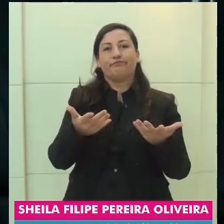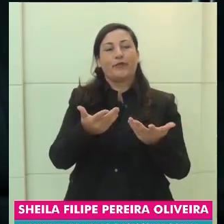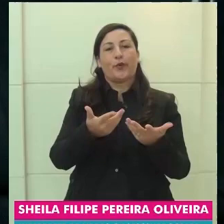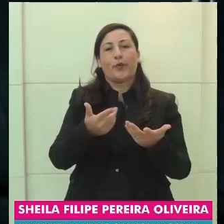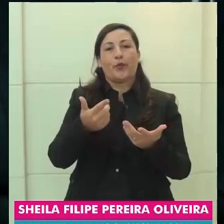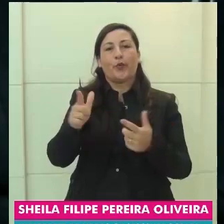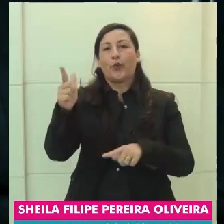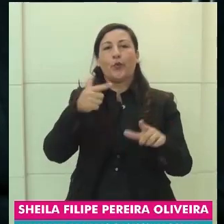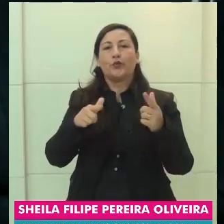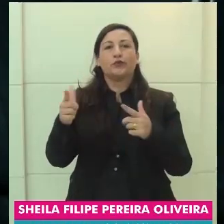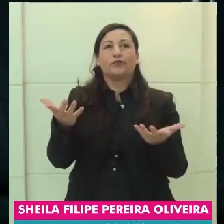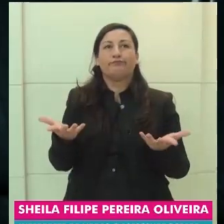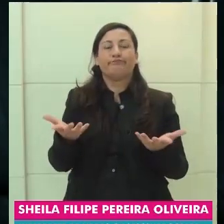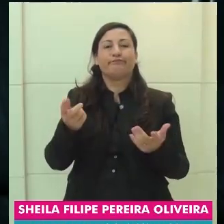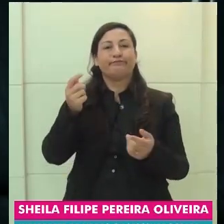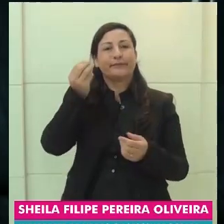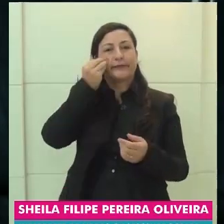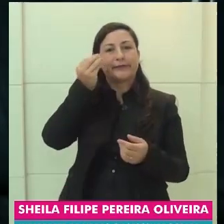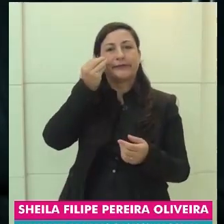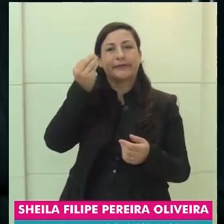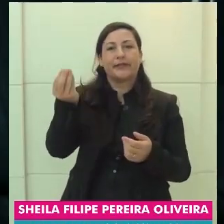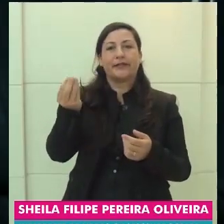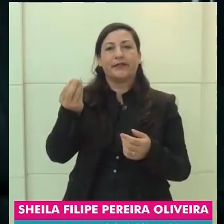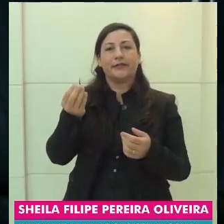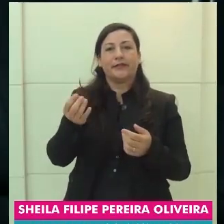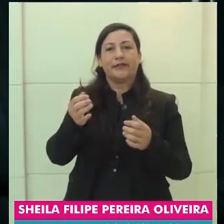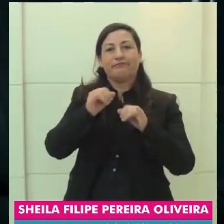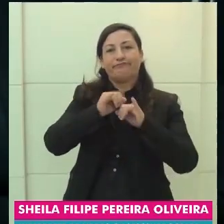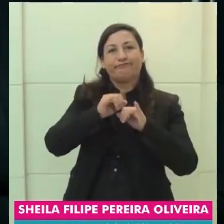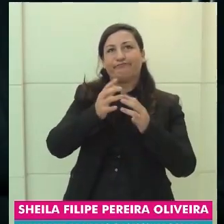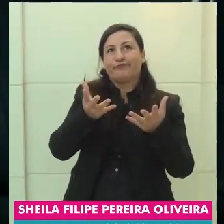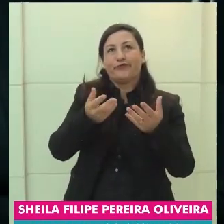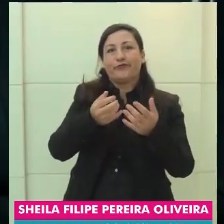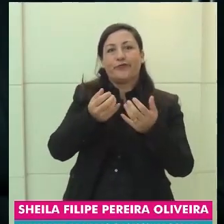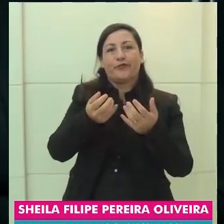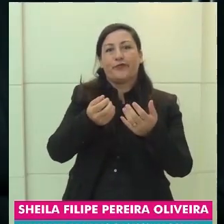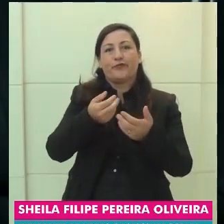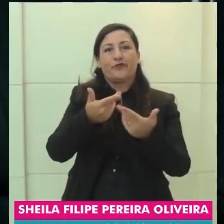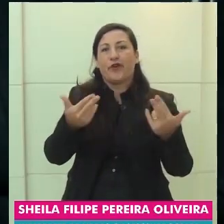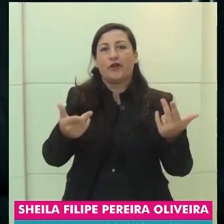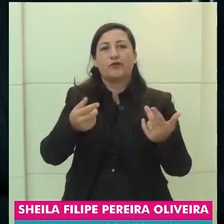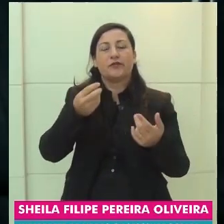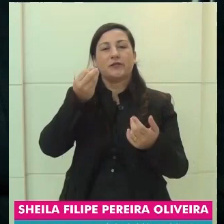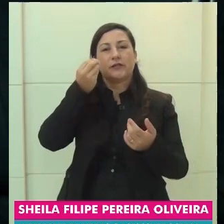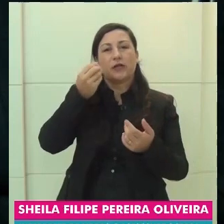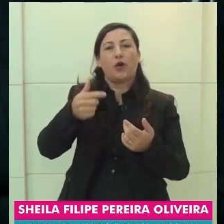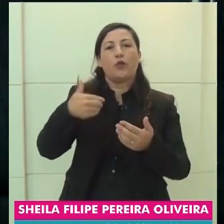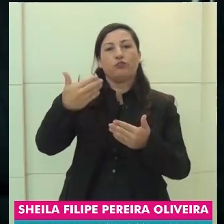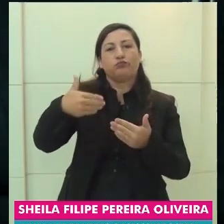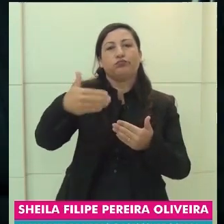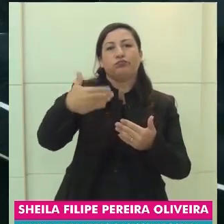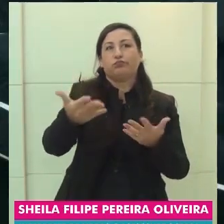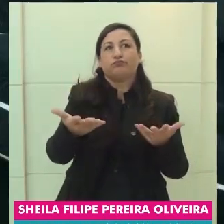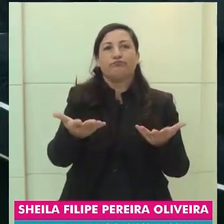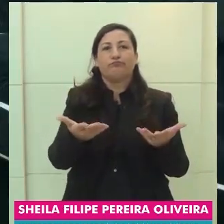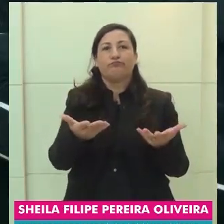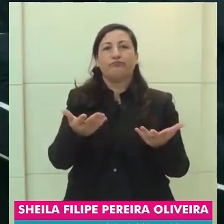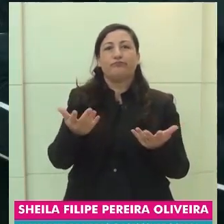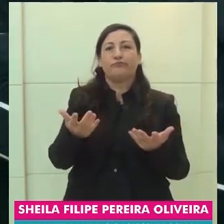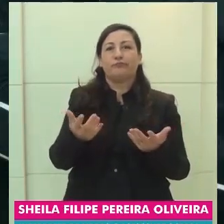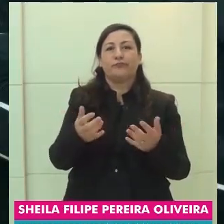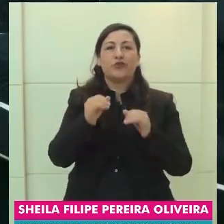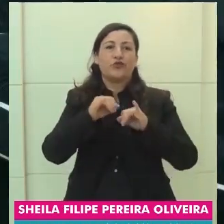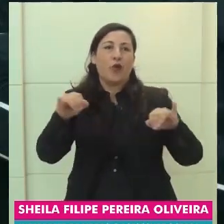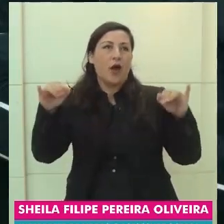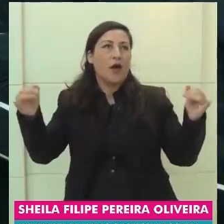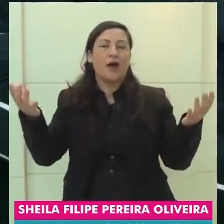começar a angariar fundos, né? Dar um passo à frente e sair dessa situação.